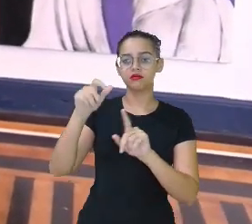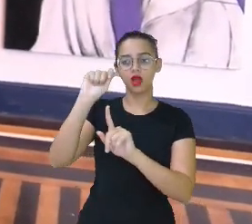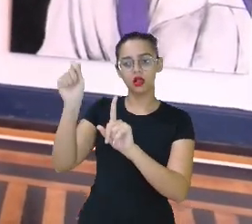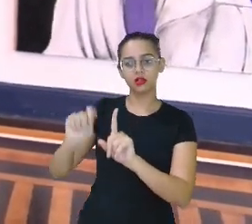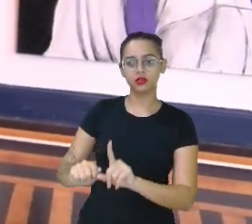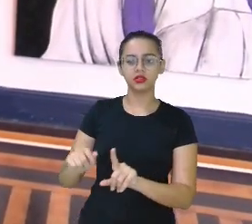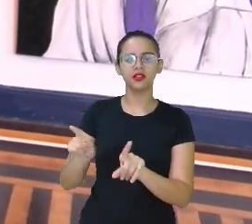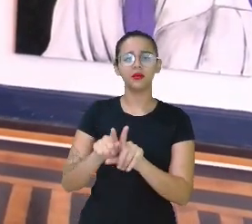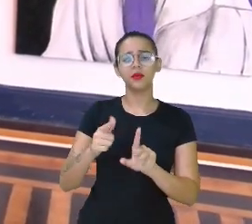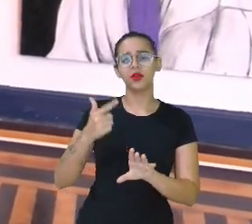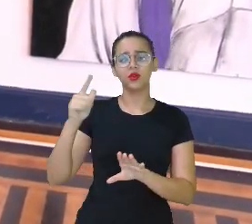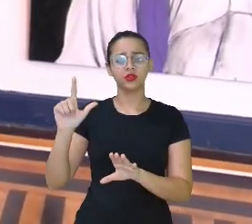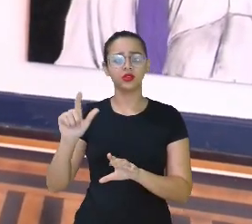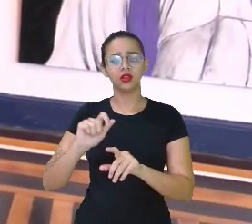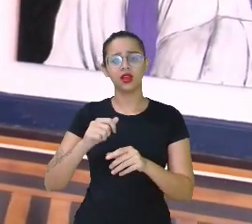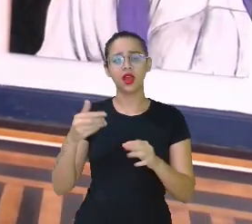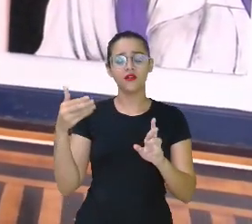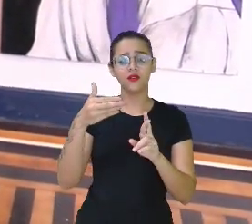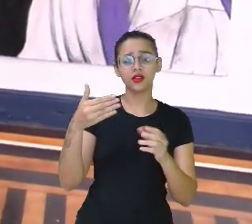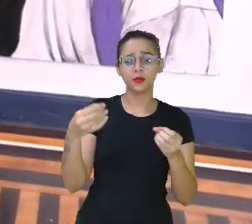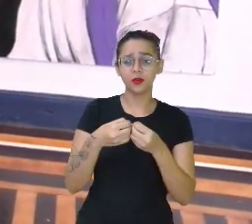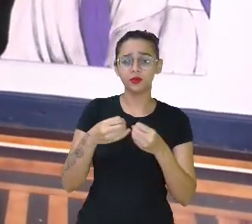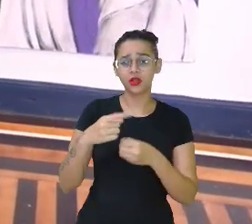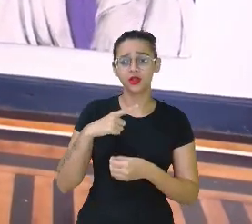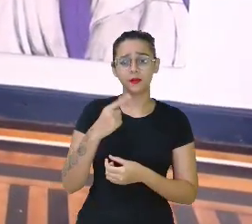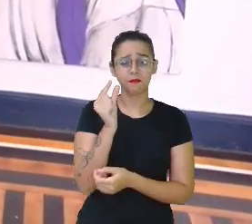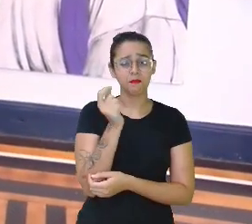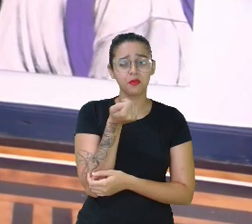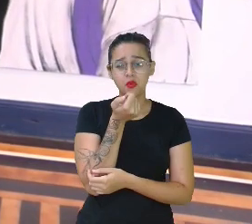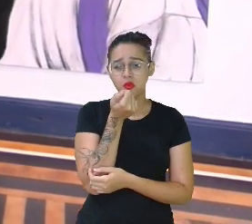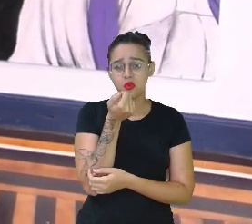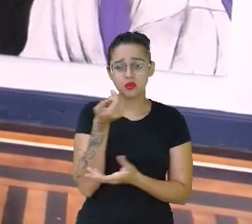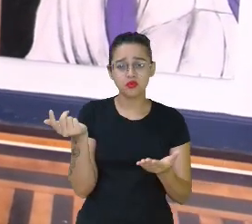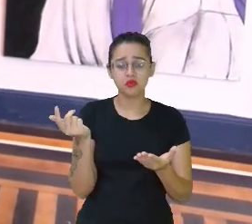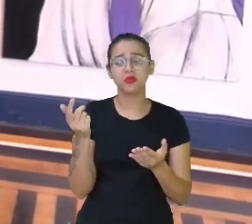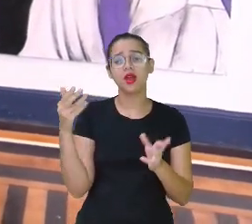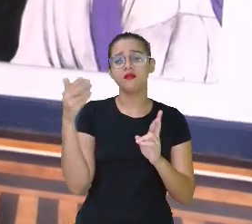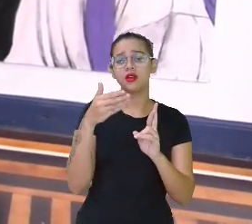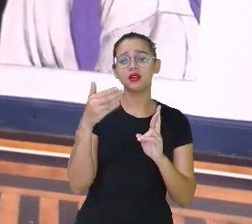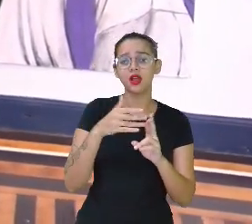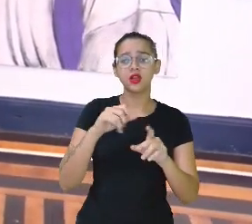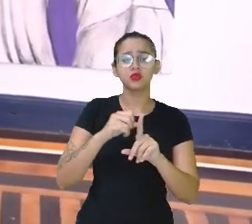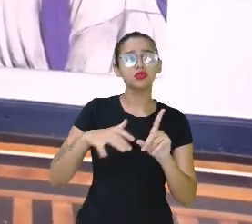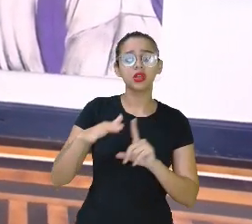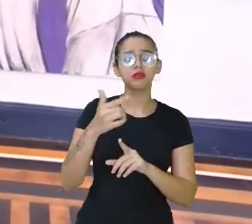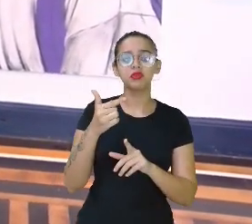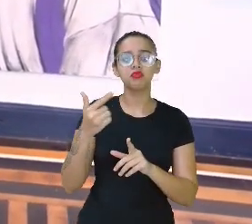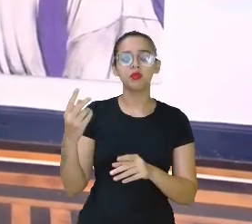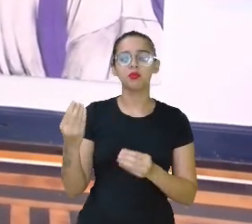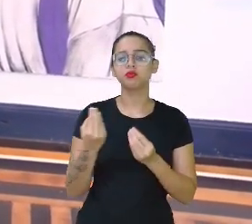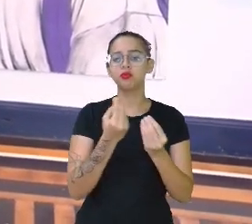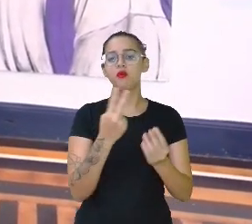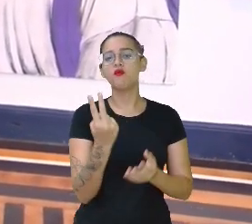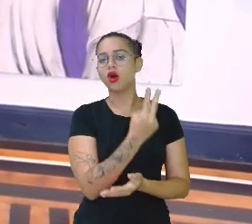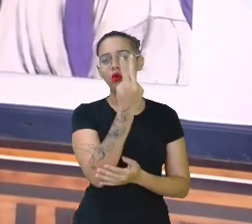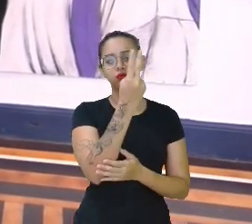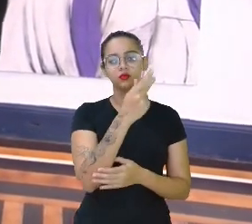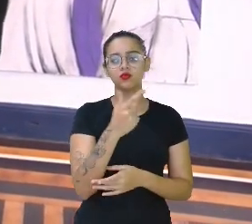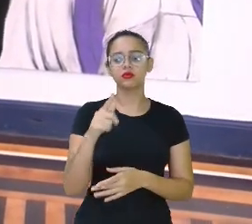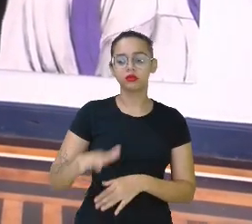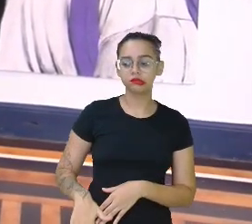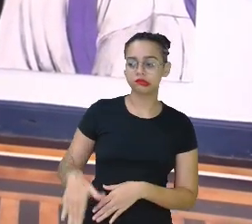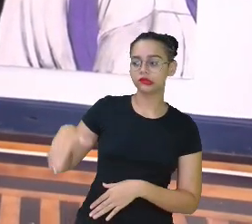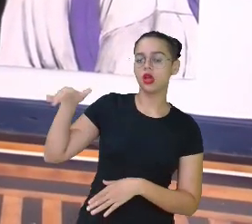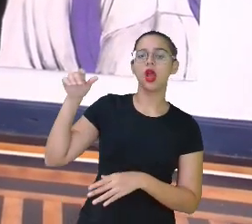nem tantas outras, sabe? As referências próximas que a gente tinha eram poucas. E eram referências que a sociedade não valoriza tanto. E você querer ser